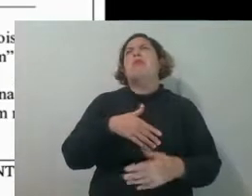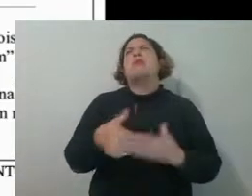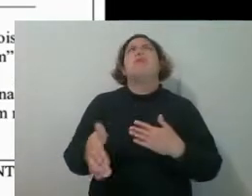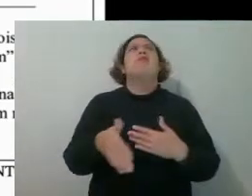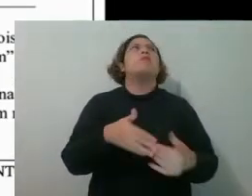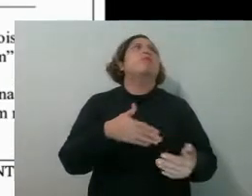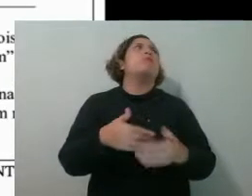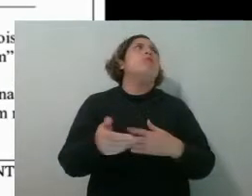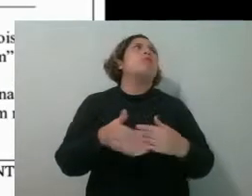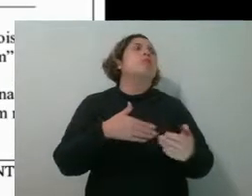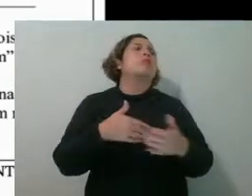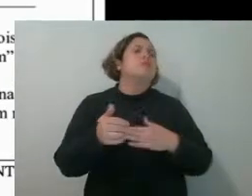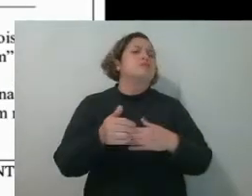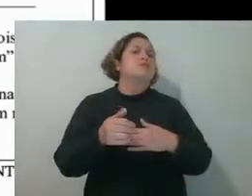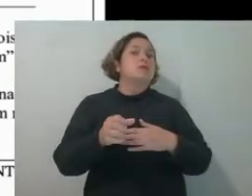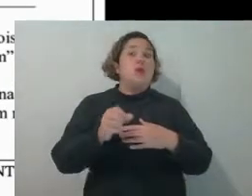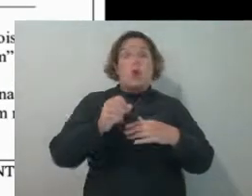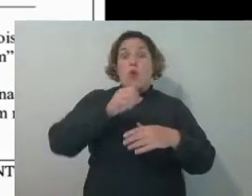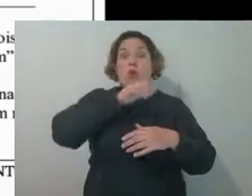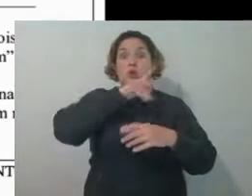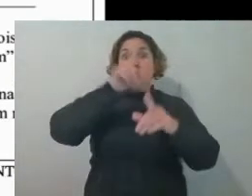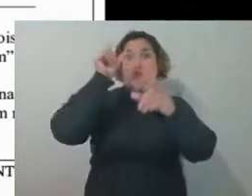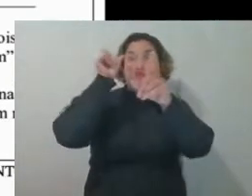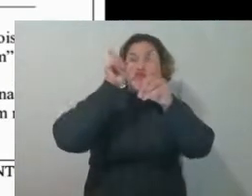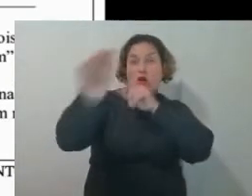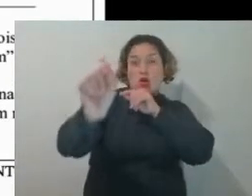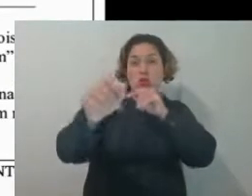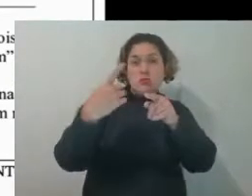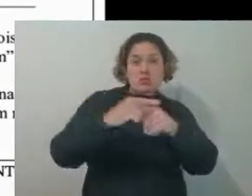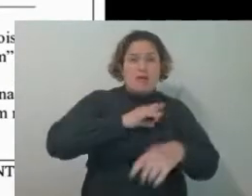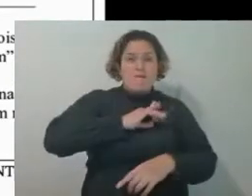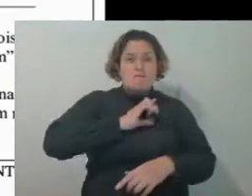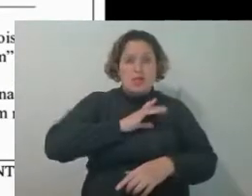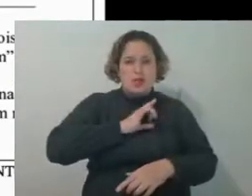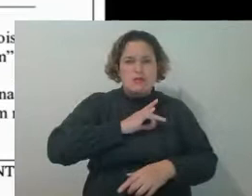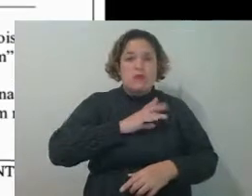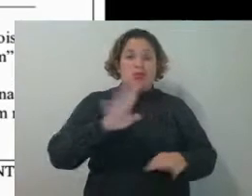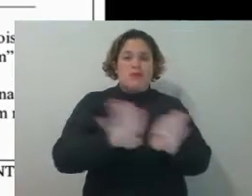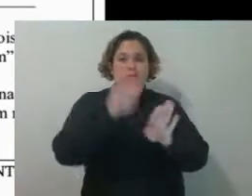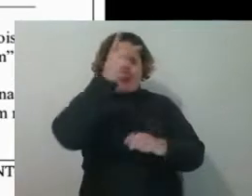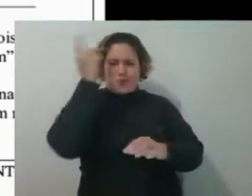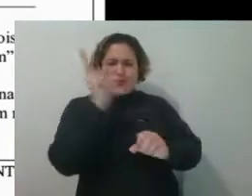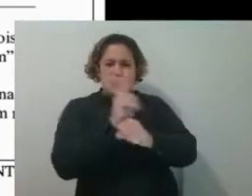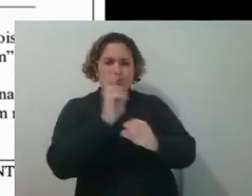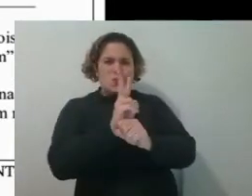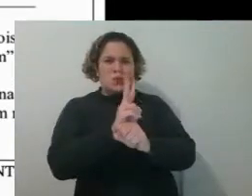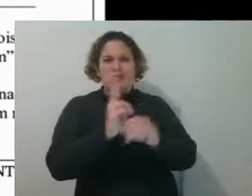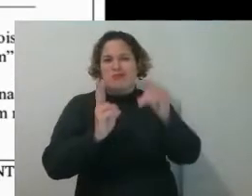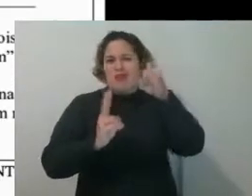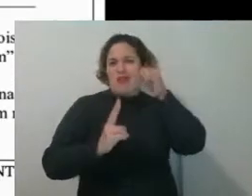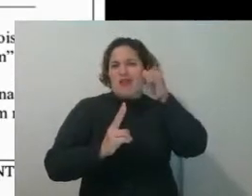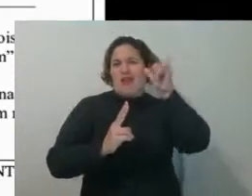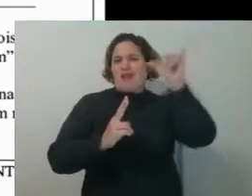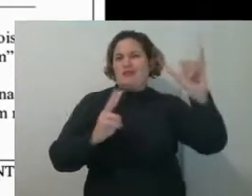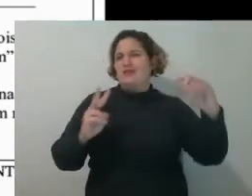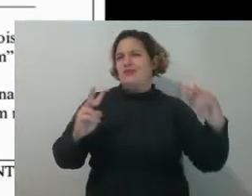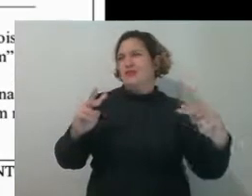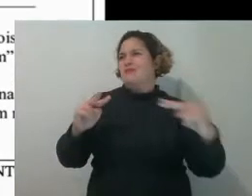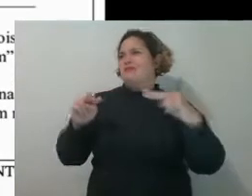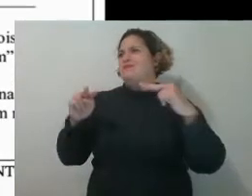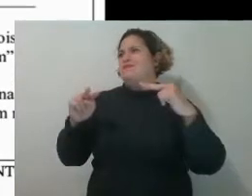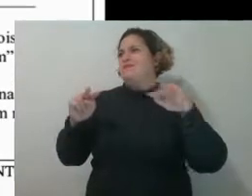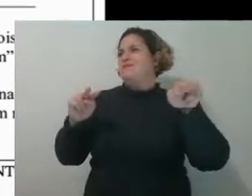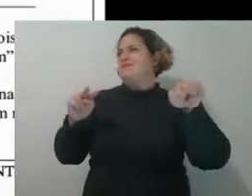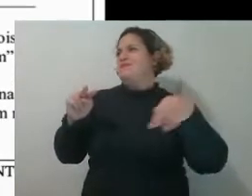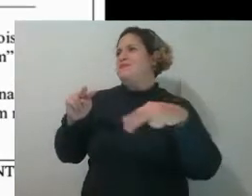foge com postura de medo ou evita olhar o cuidador. E também se esse animal tem